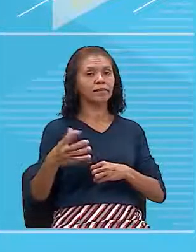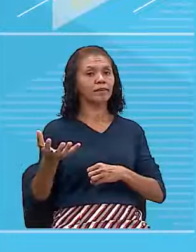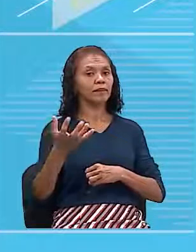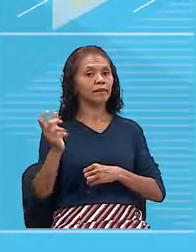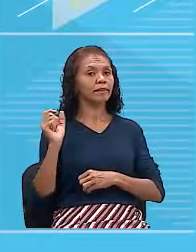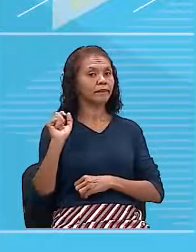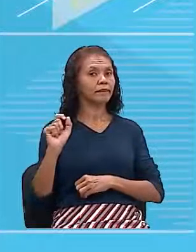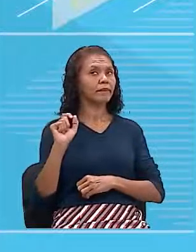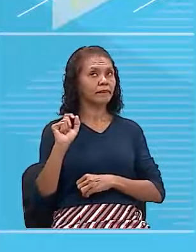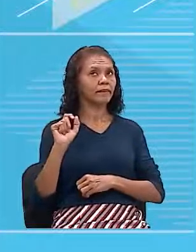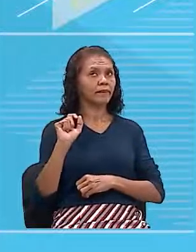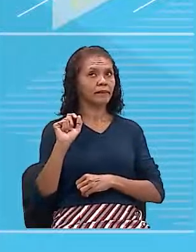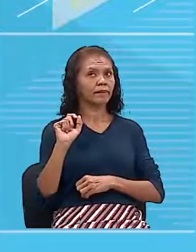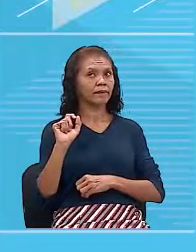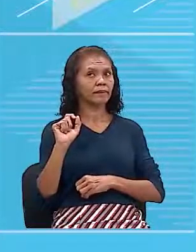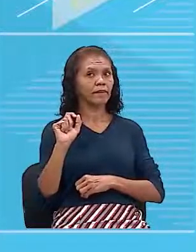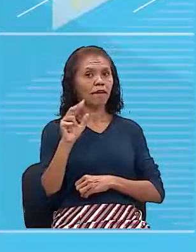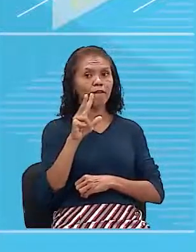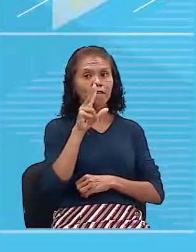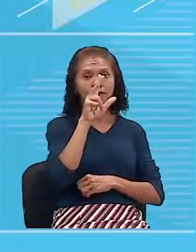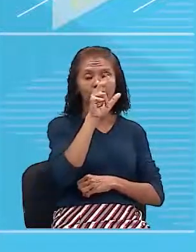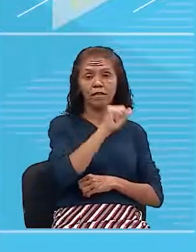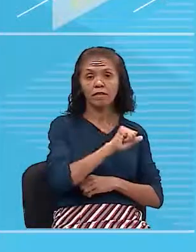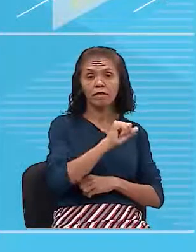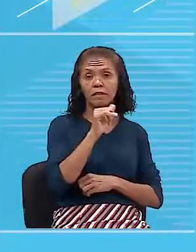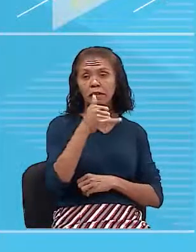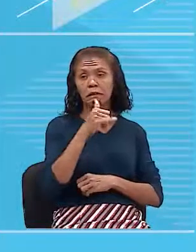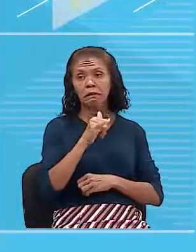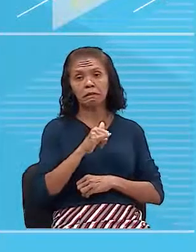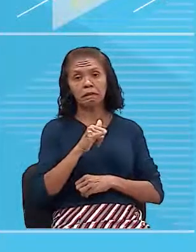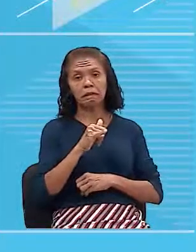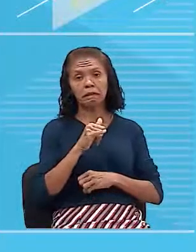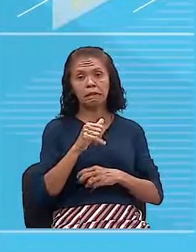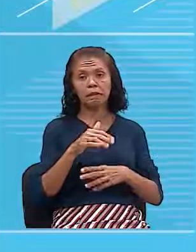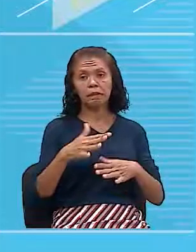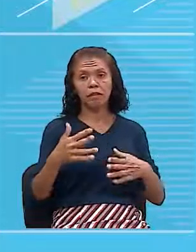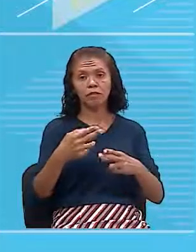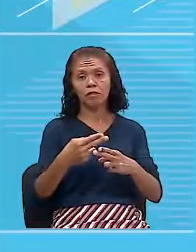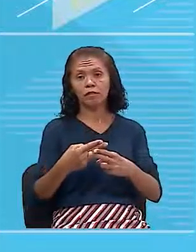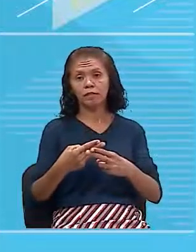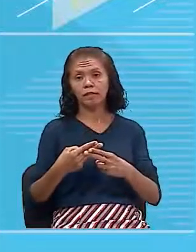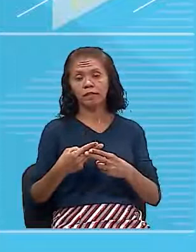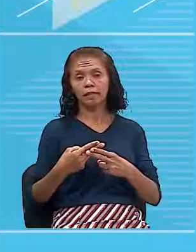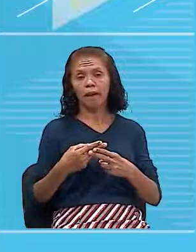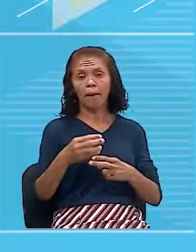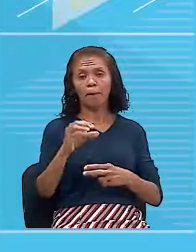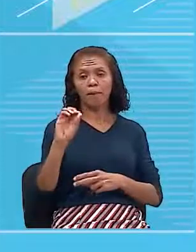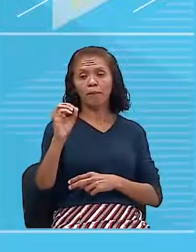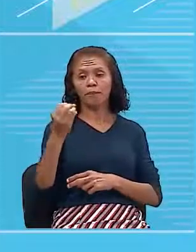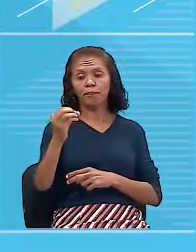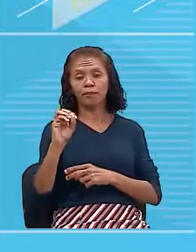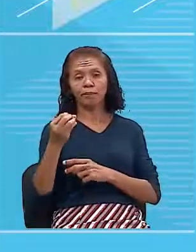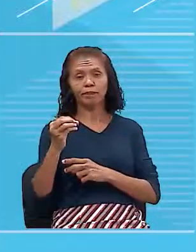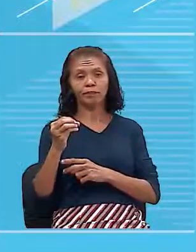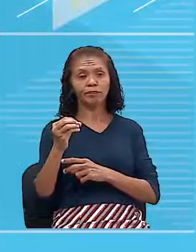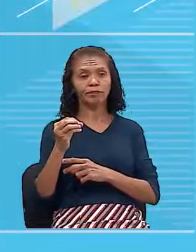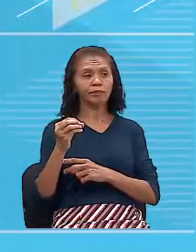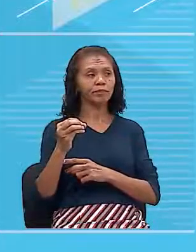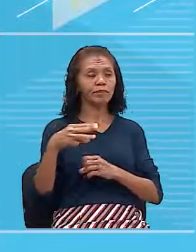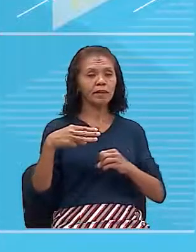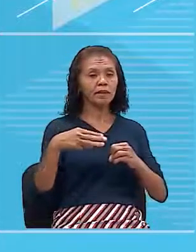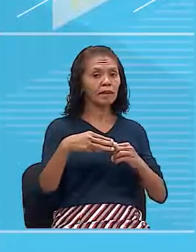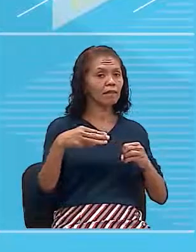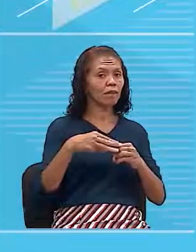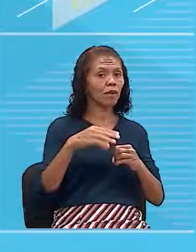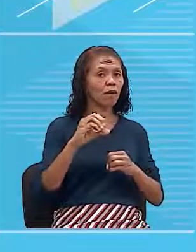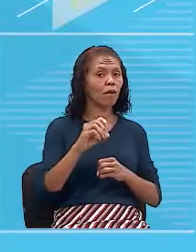então vou fazer o quê e eu vou pegar o oxigênio vou oxidar essas moléculas de